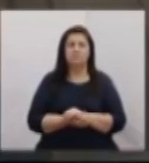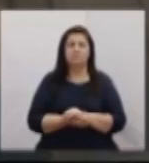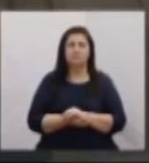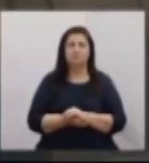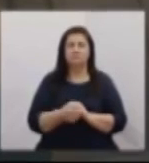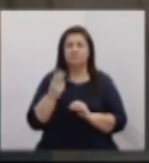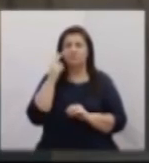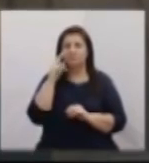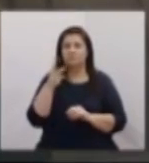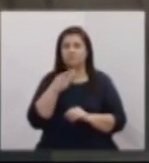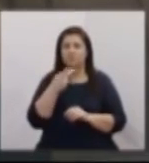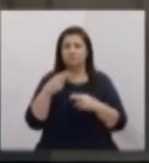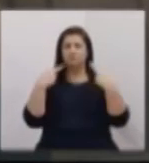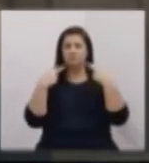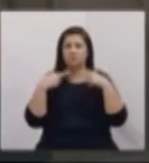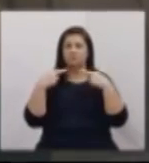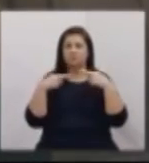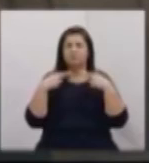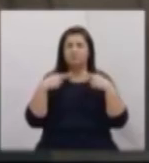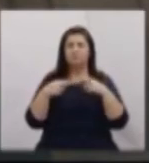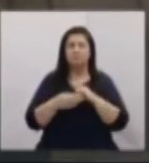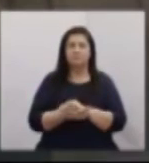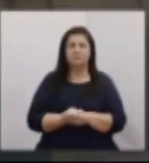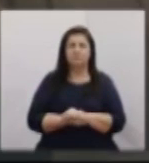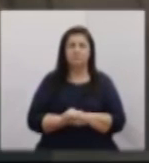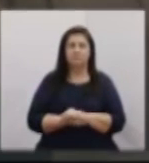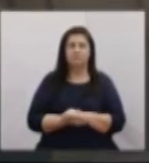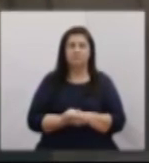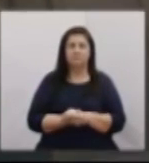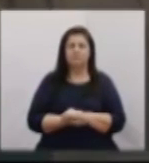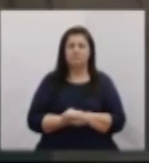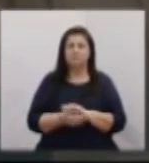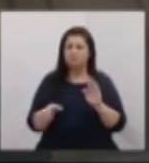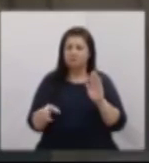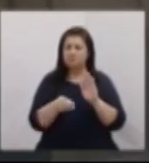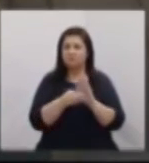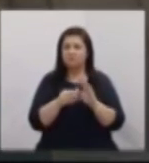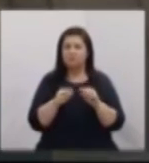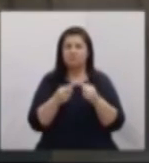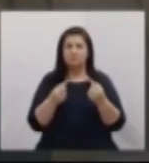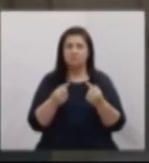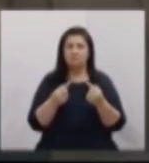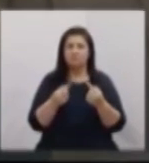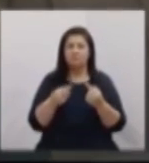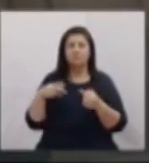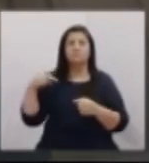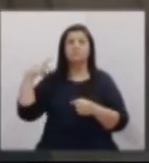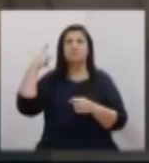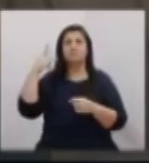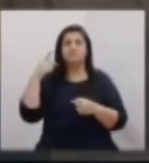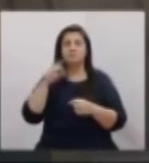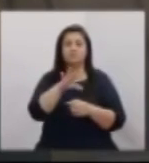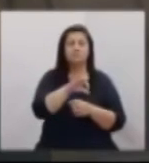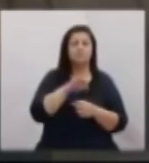vezes comentários e reclamações de pessoas que recebem essa emenda, e essa emenda está indo destinada ao vereador decidir o que vai ser